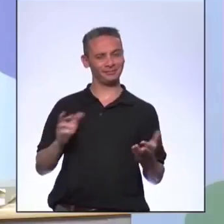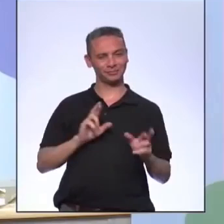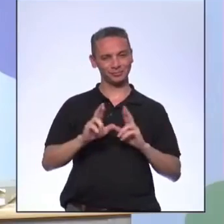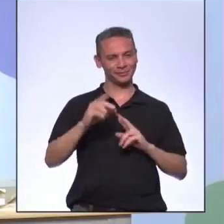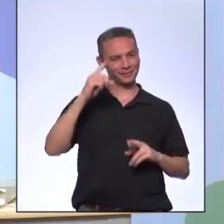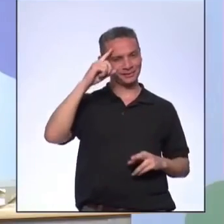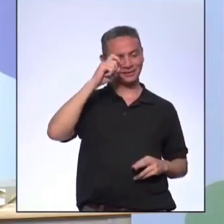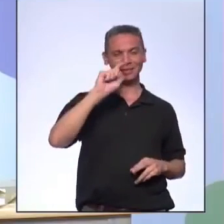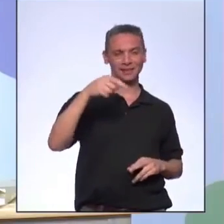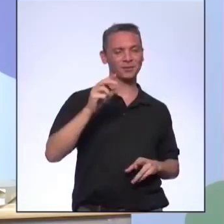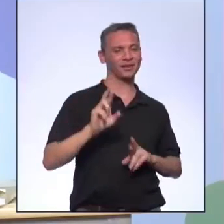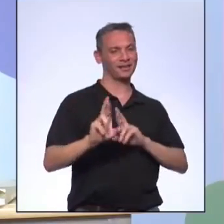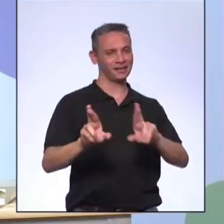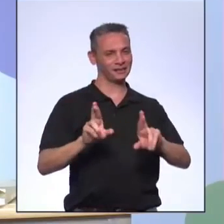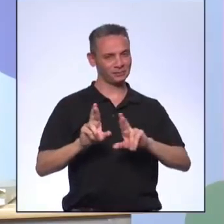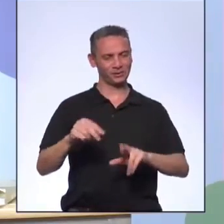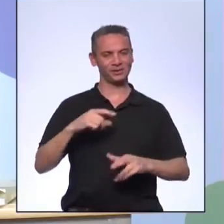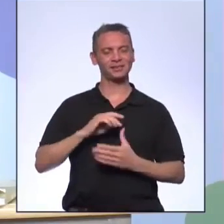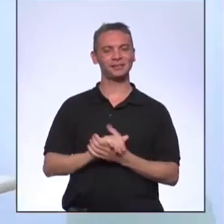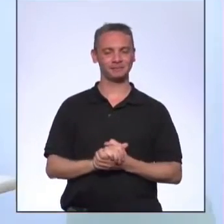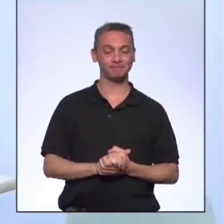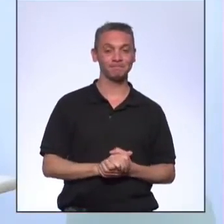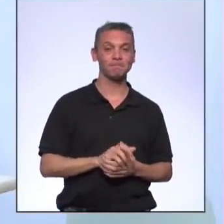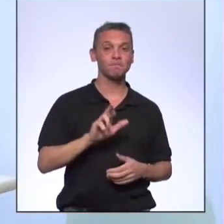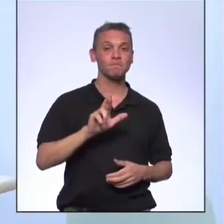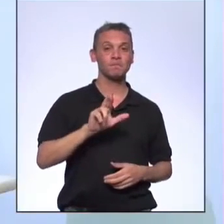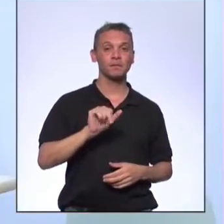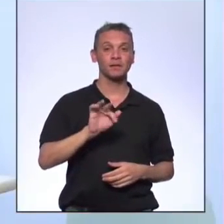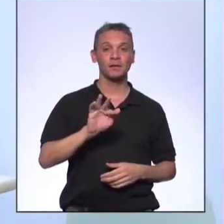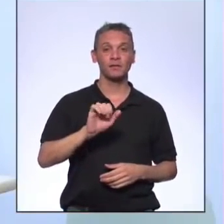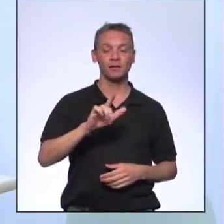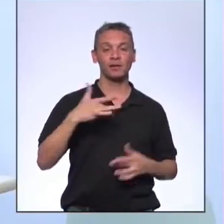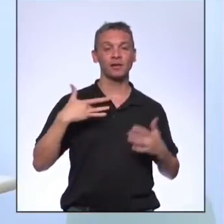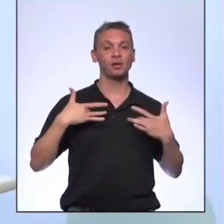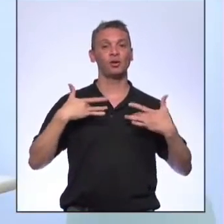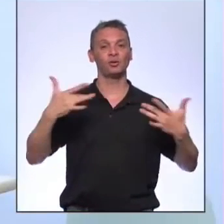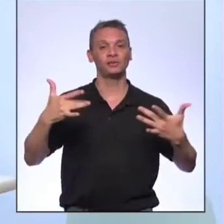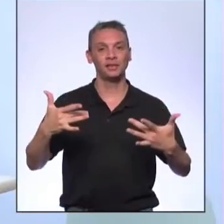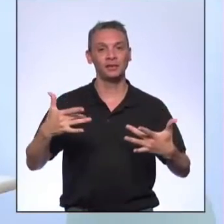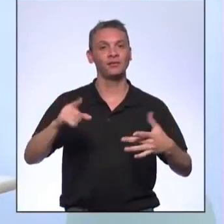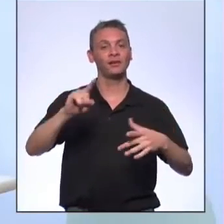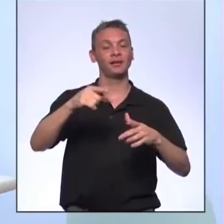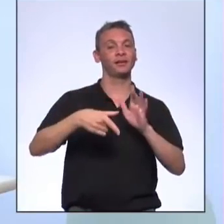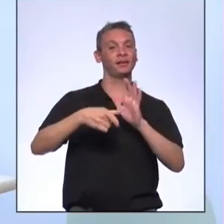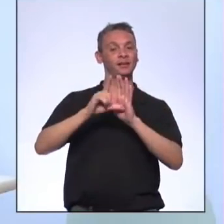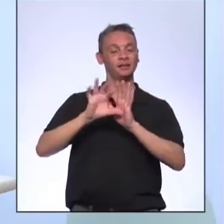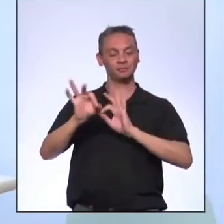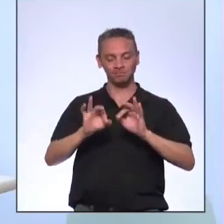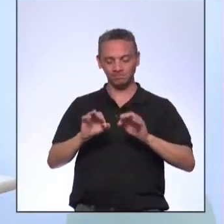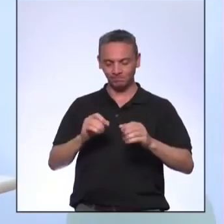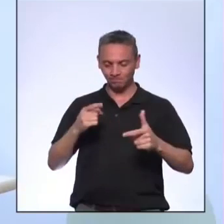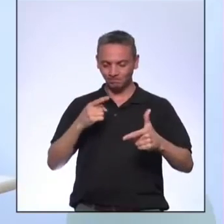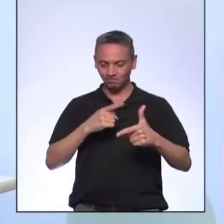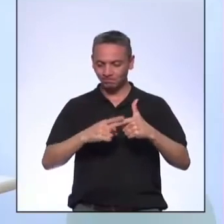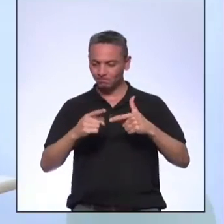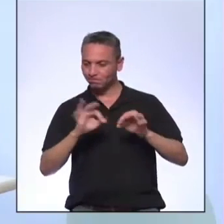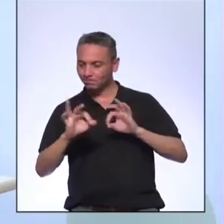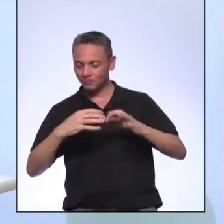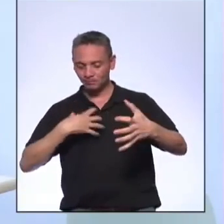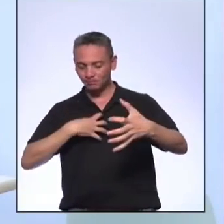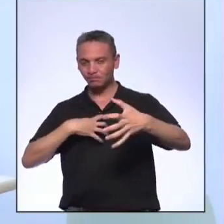fazem depois. argumentar é complicado. Uhum. O Rafael Silva diz, solidário por conta que todos estávamos em uma situação trazendo a empatia.